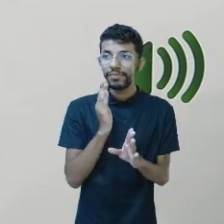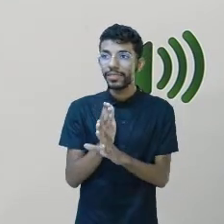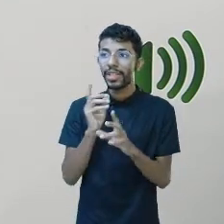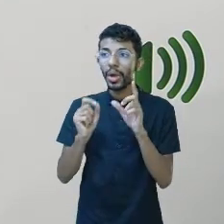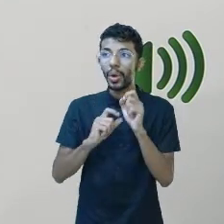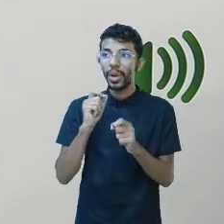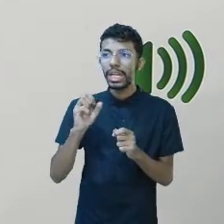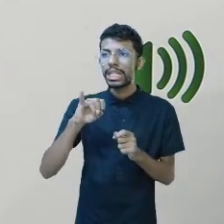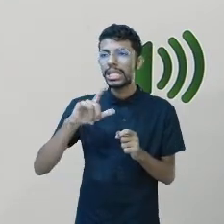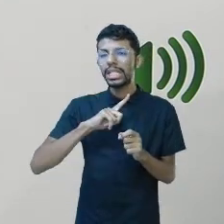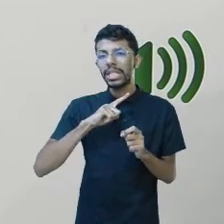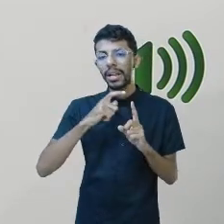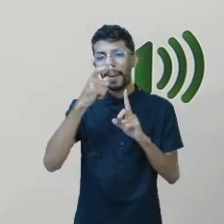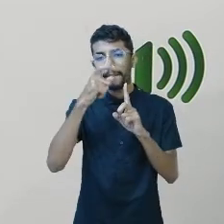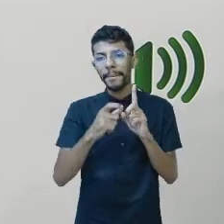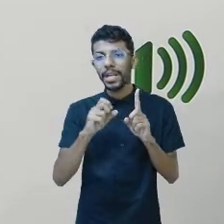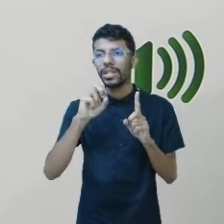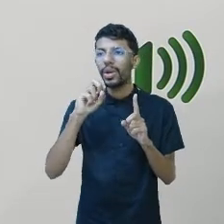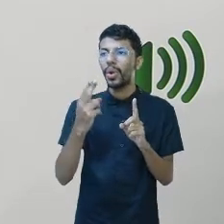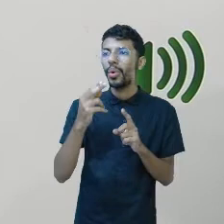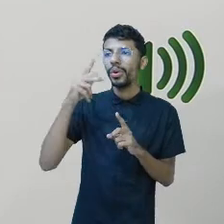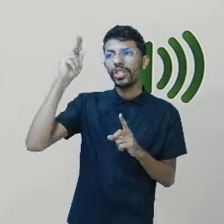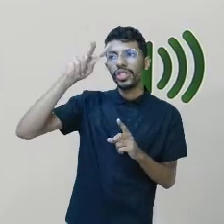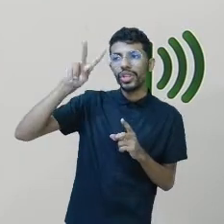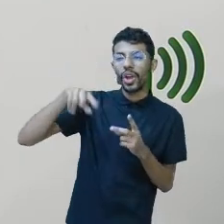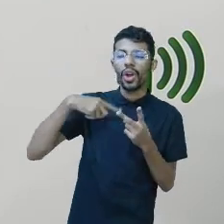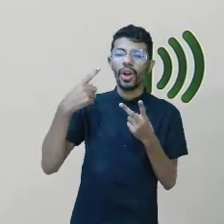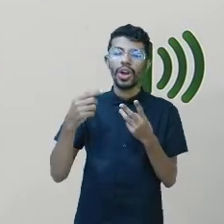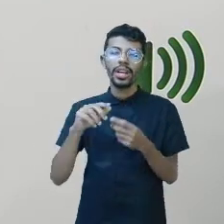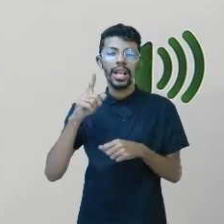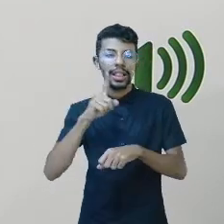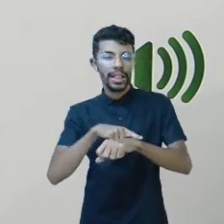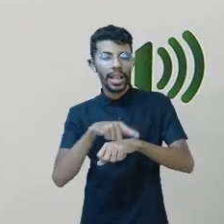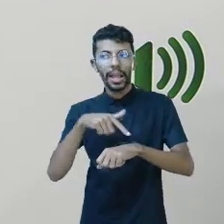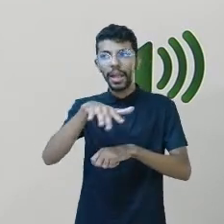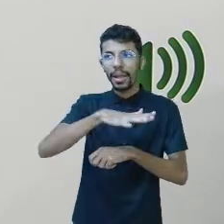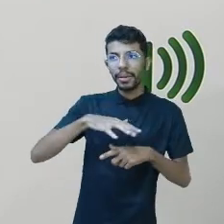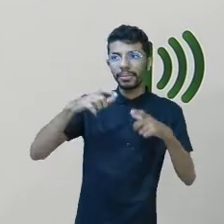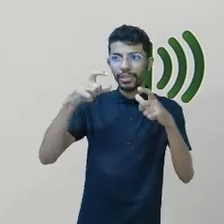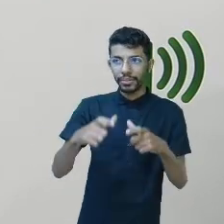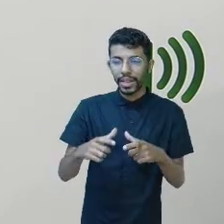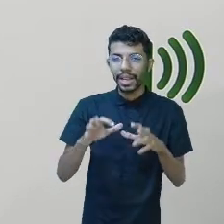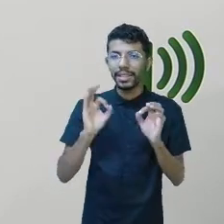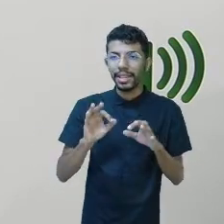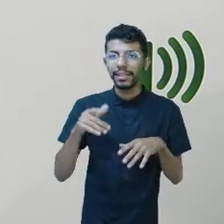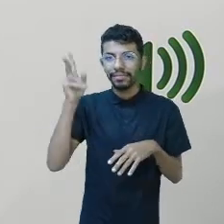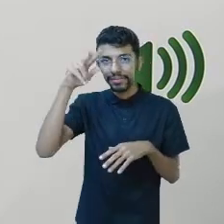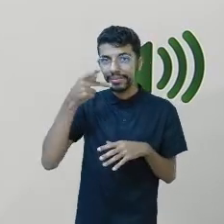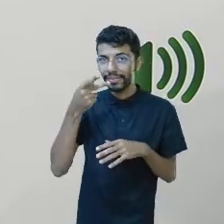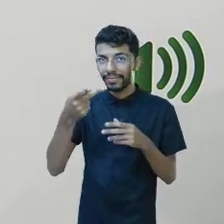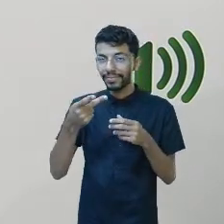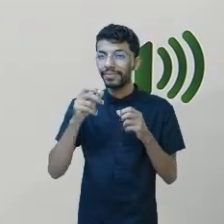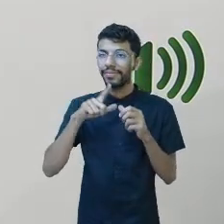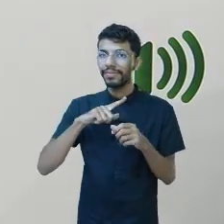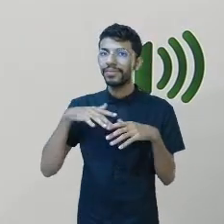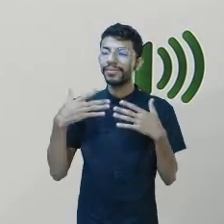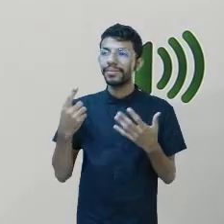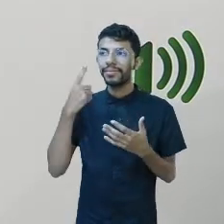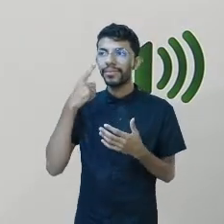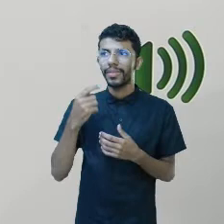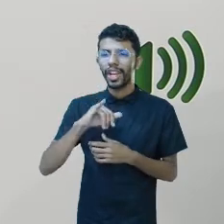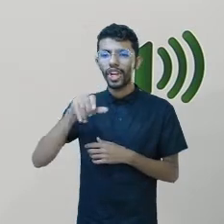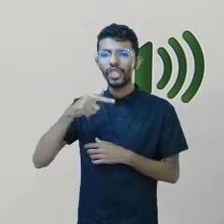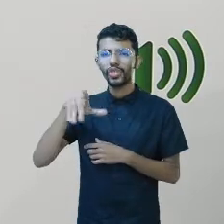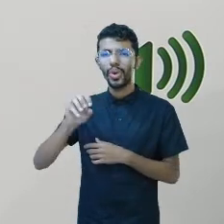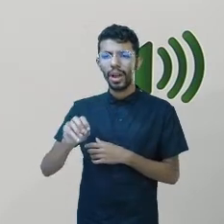tem personagens, o enredo, o tempo e o espaço. Lembra que falamos que tem? Então, vamos lá.